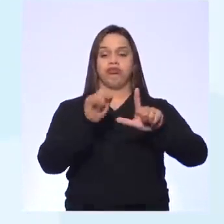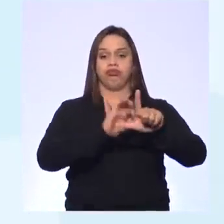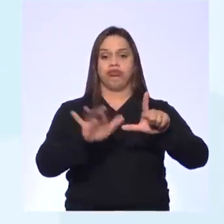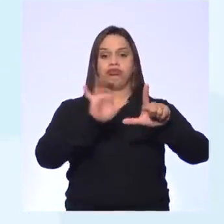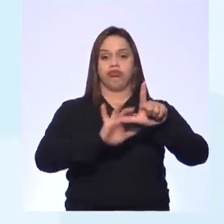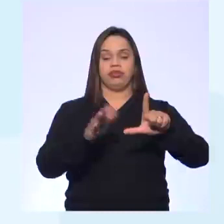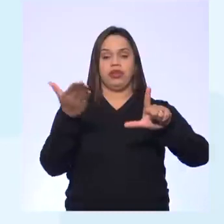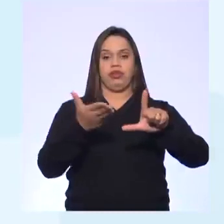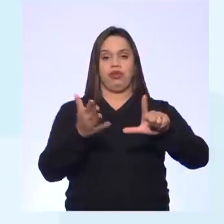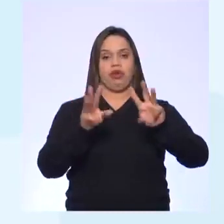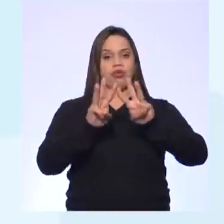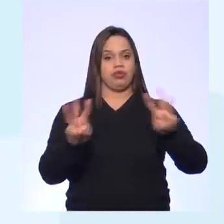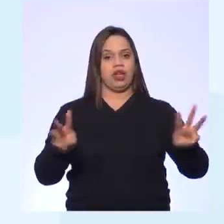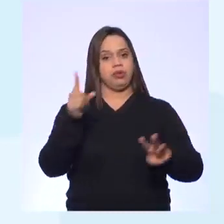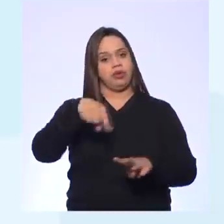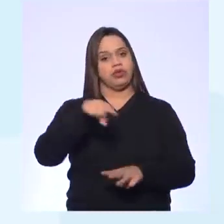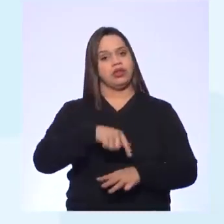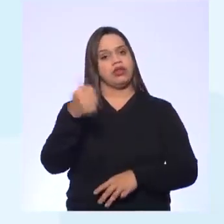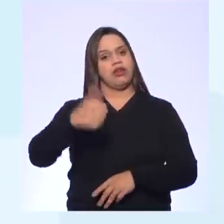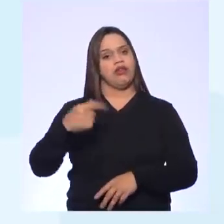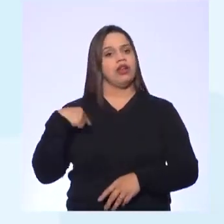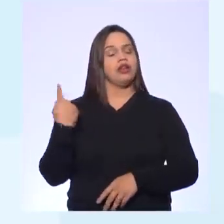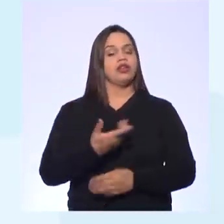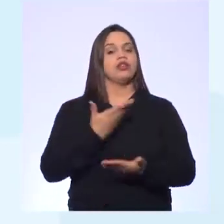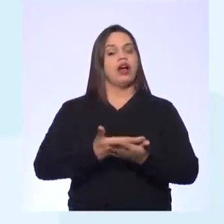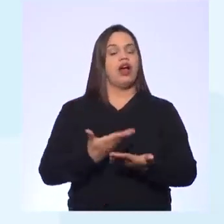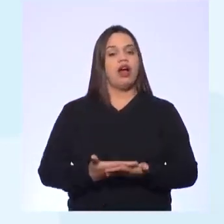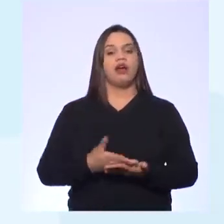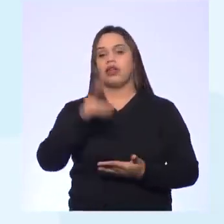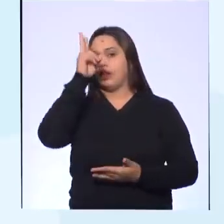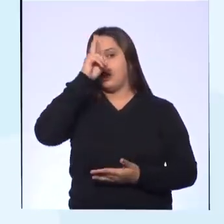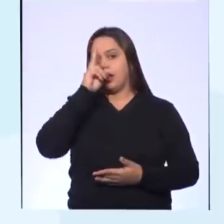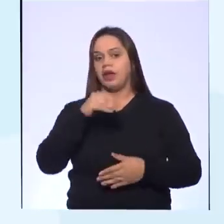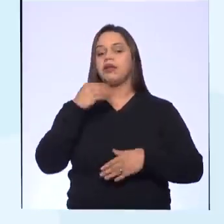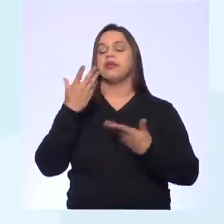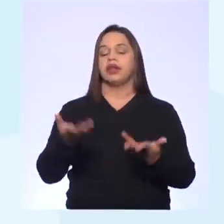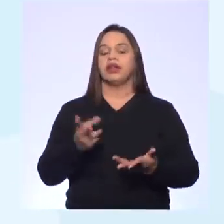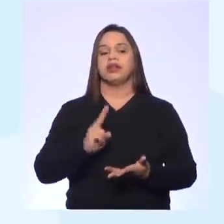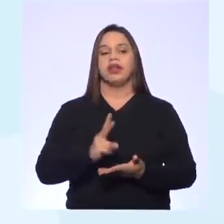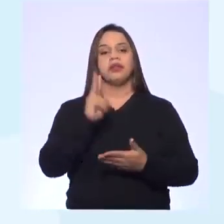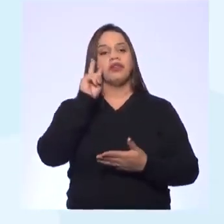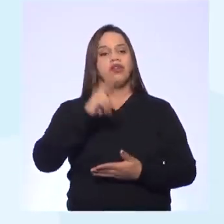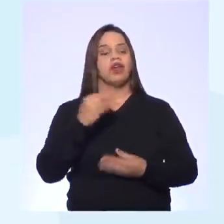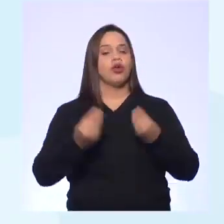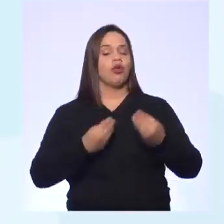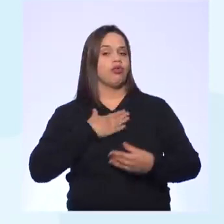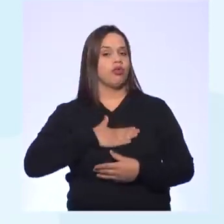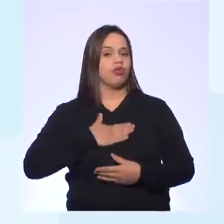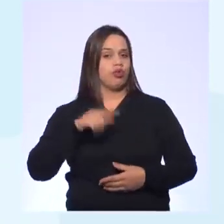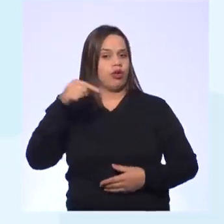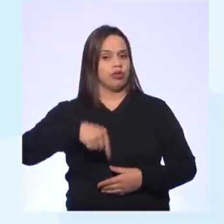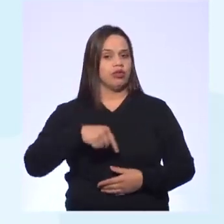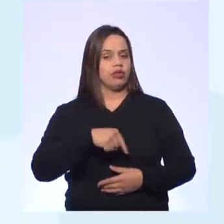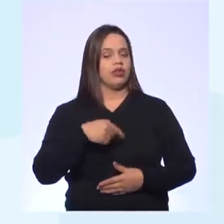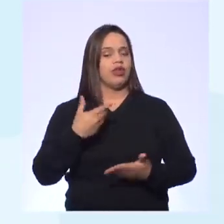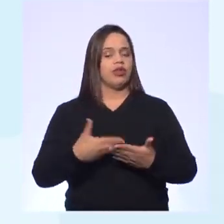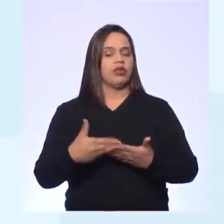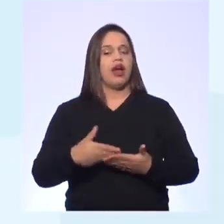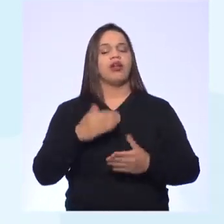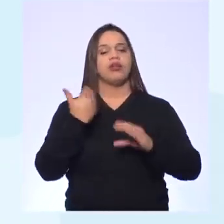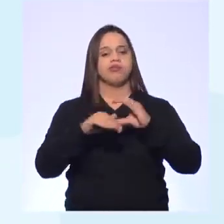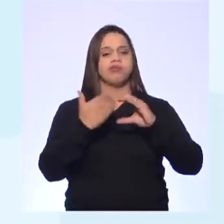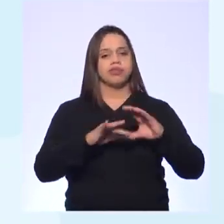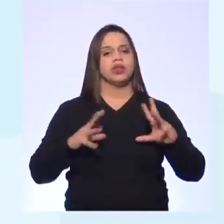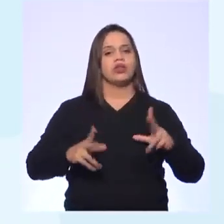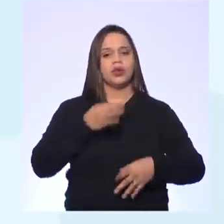nossa aula. Então, lembrem de fazer a avaliação da aula. A fazer a avaliação da aula. E é